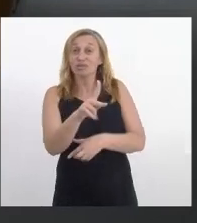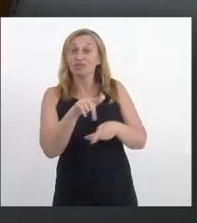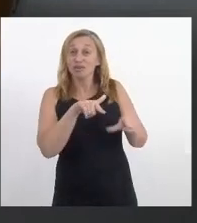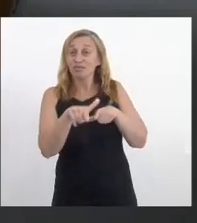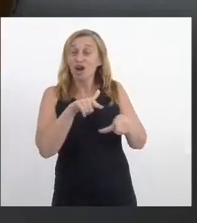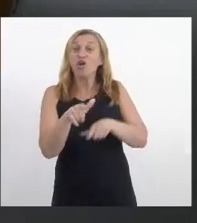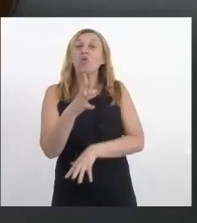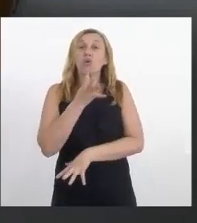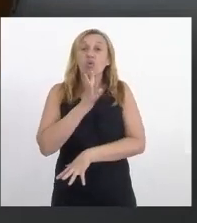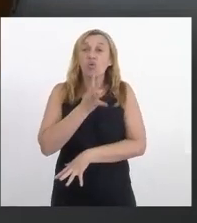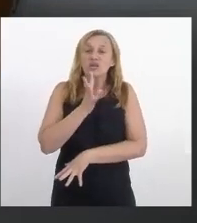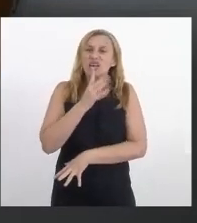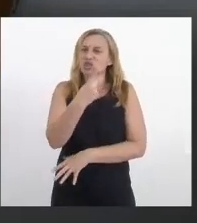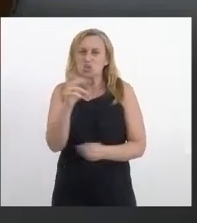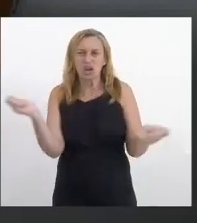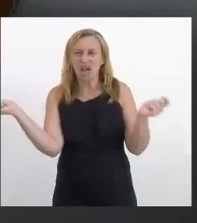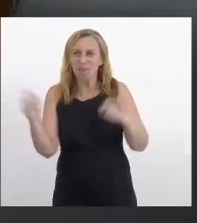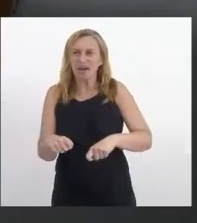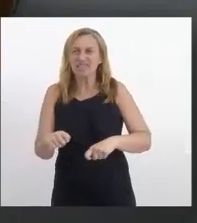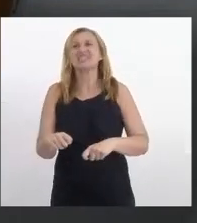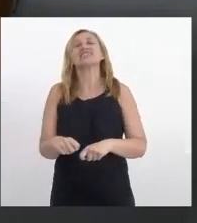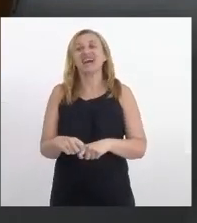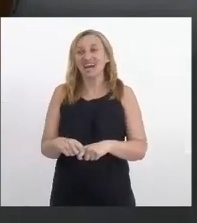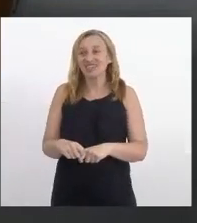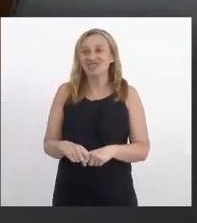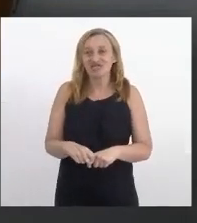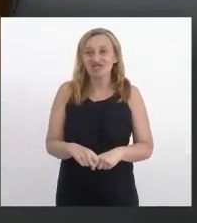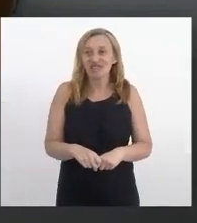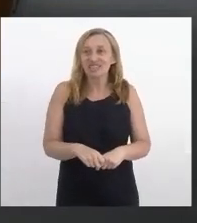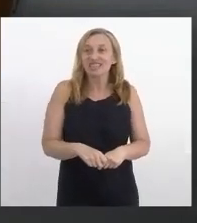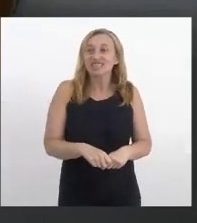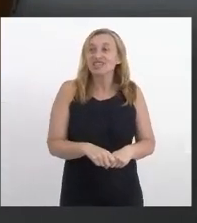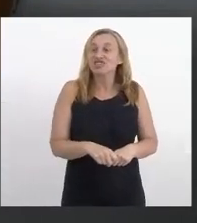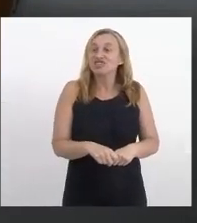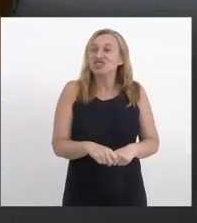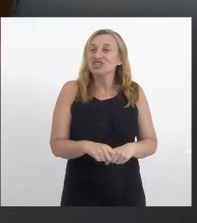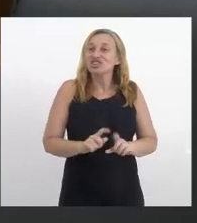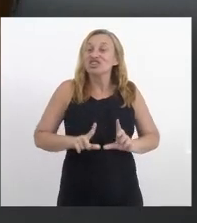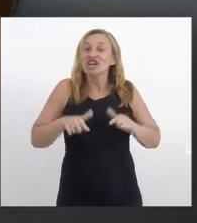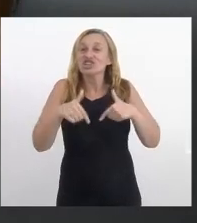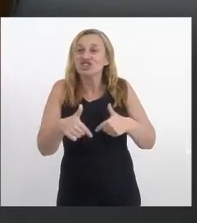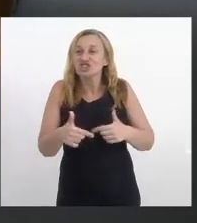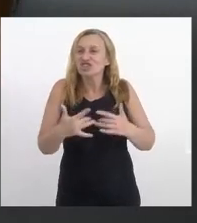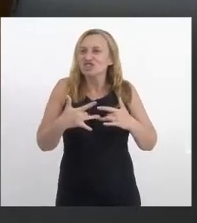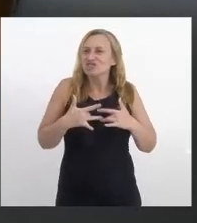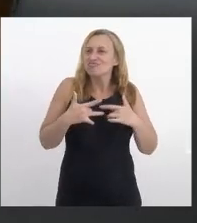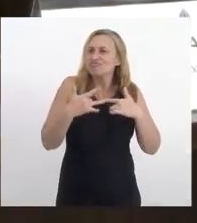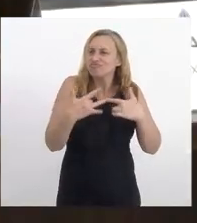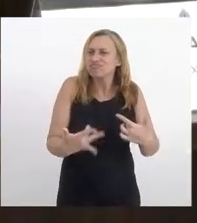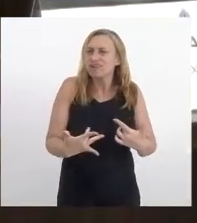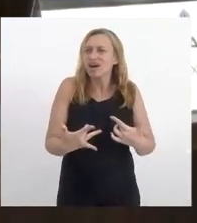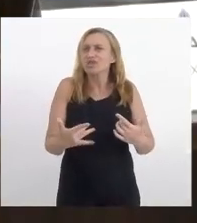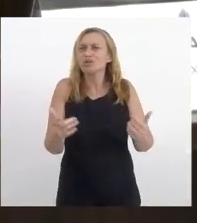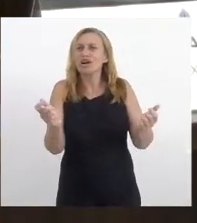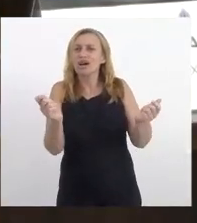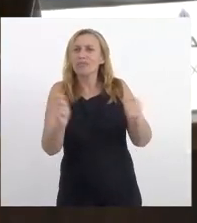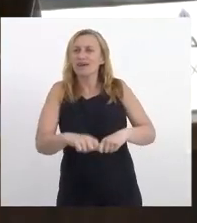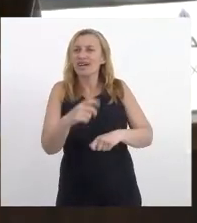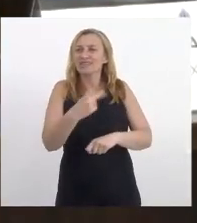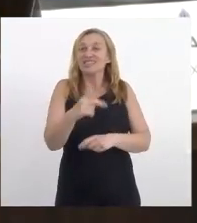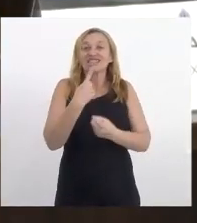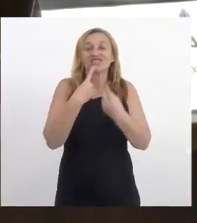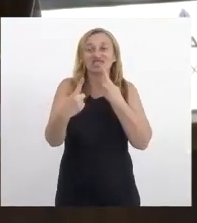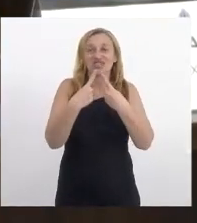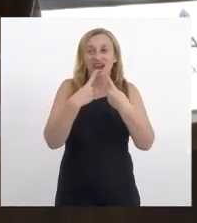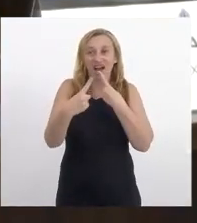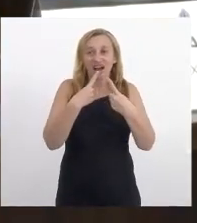Eu conheci a sua capacidade de congregar, de acolher, a sua capacidade de